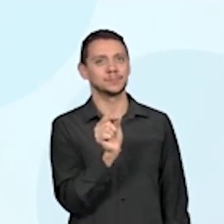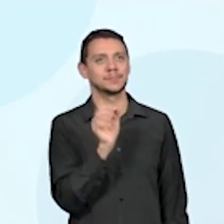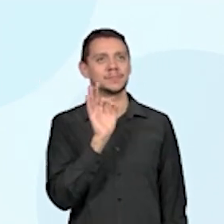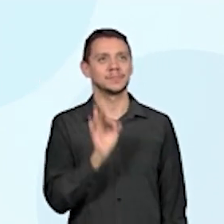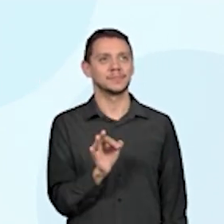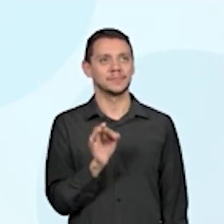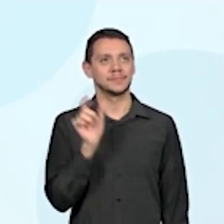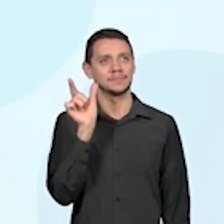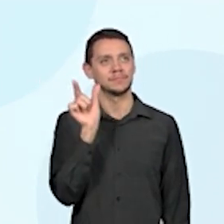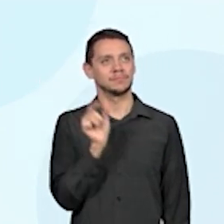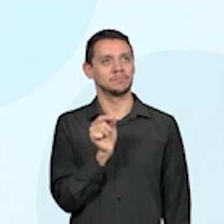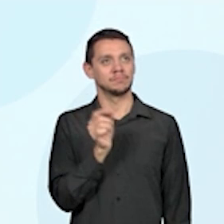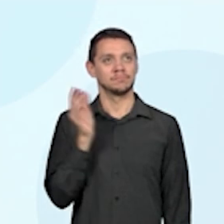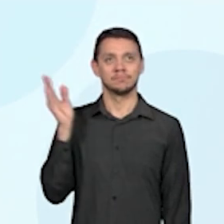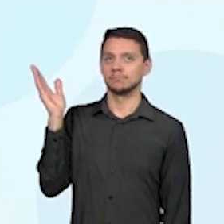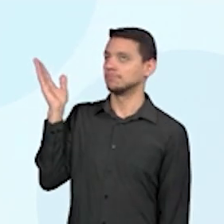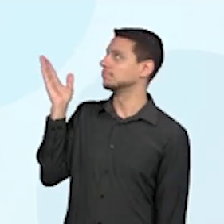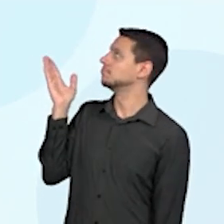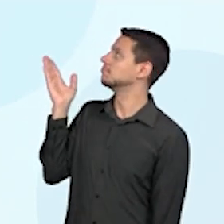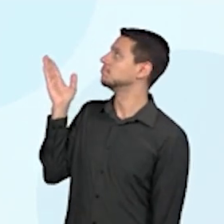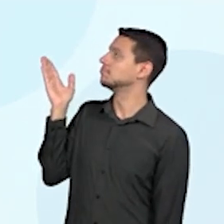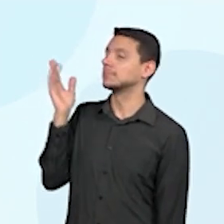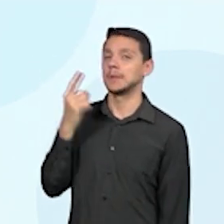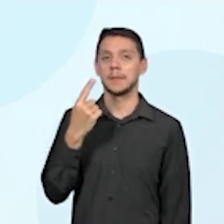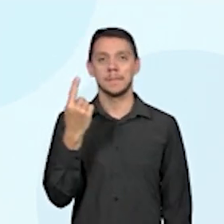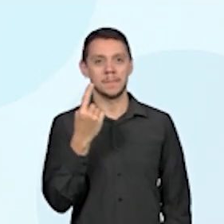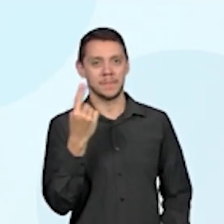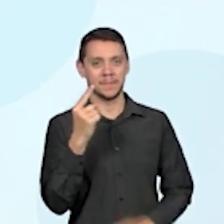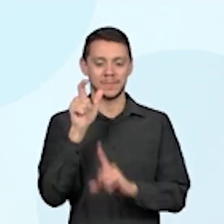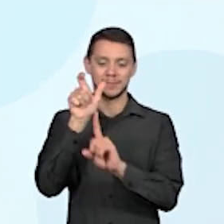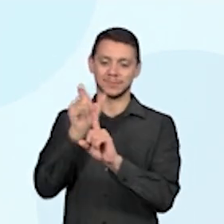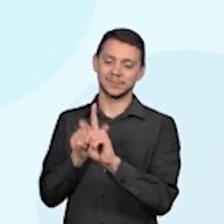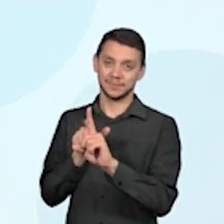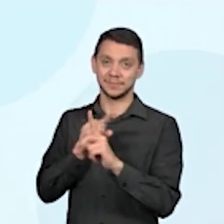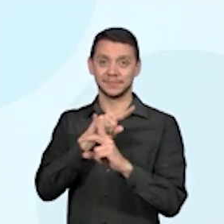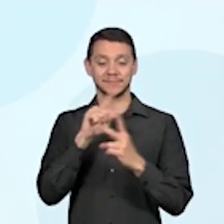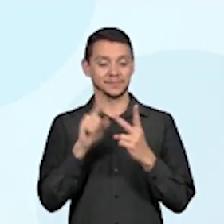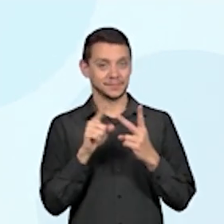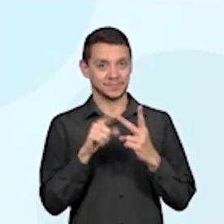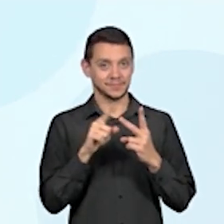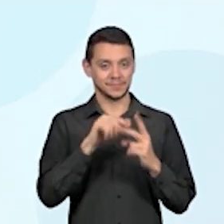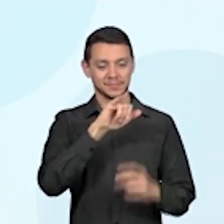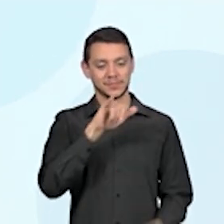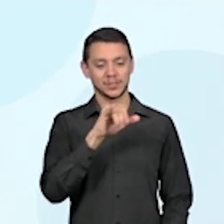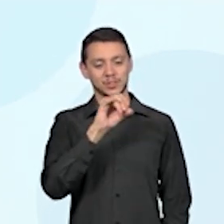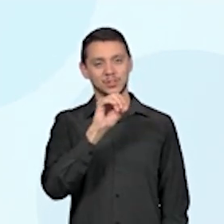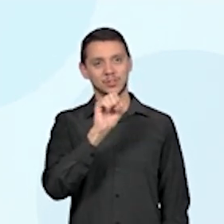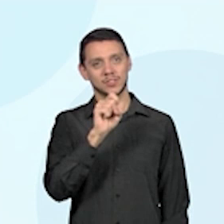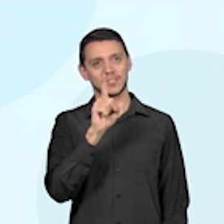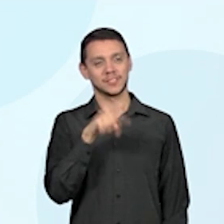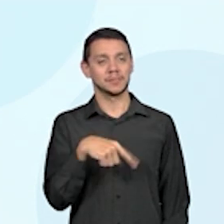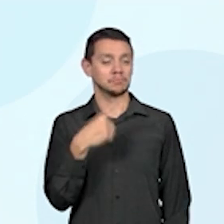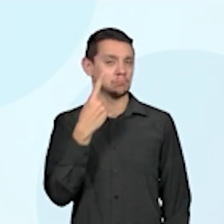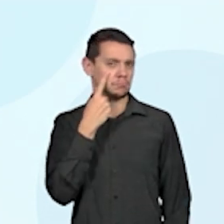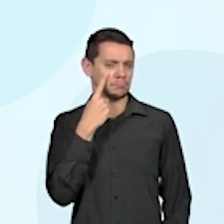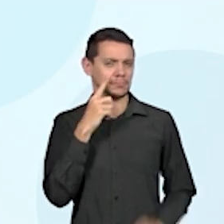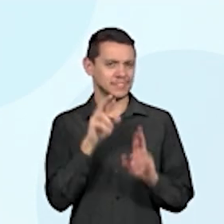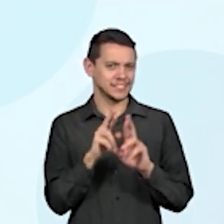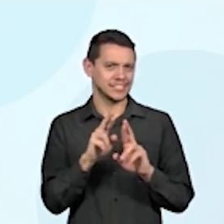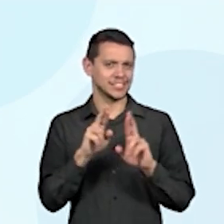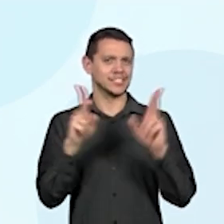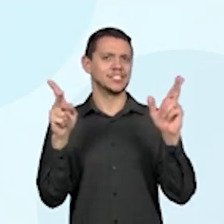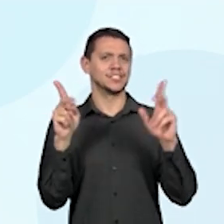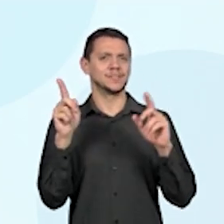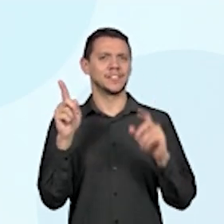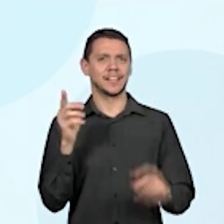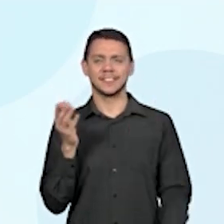balão, do primeiro personagem. E o José, ó o balão do José como é que é. Ele tem um formato